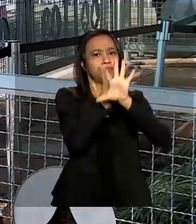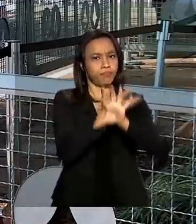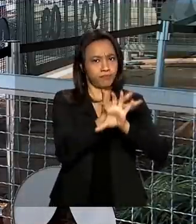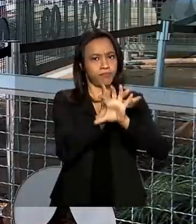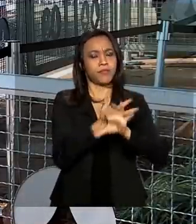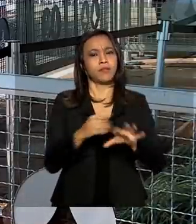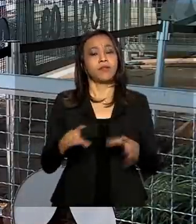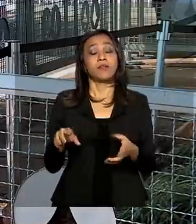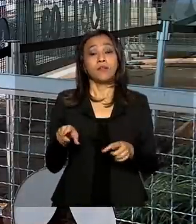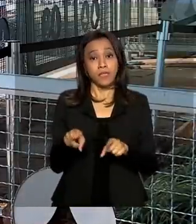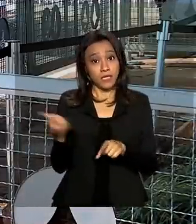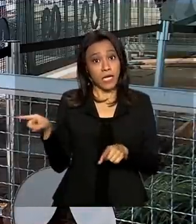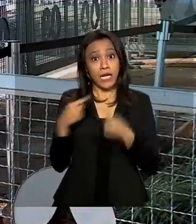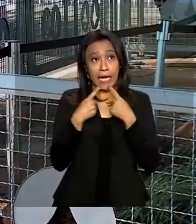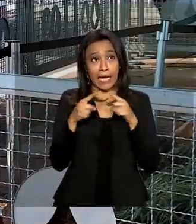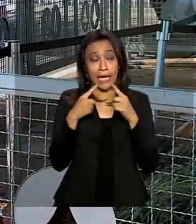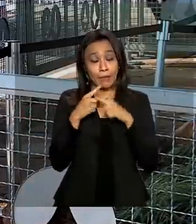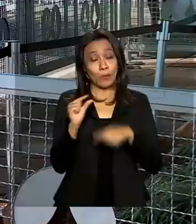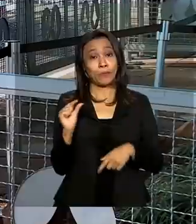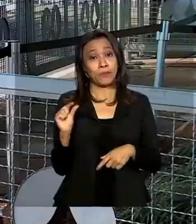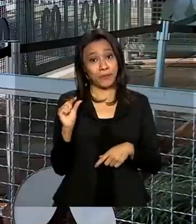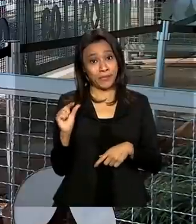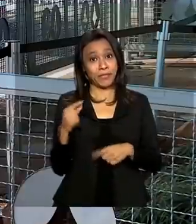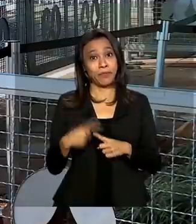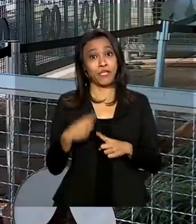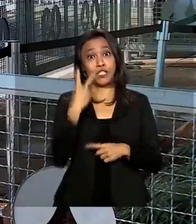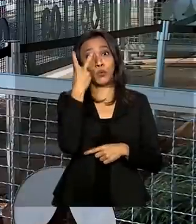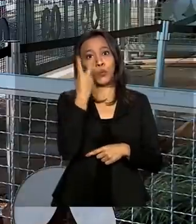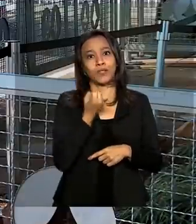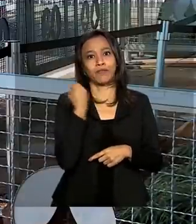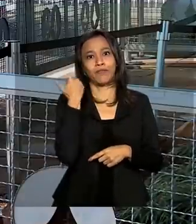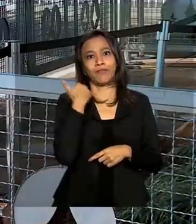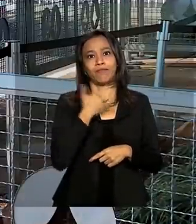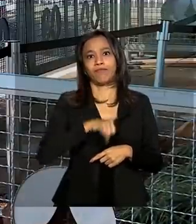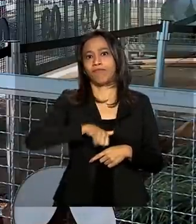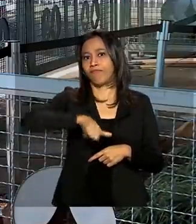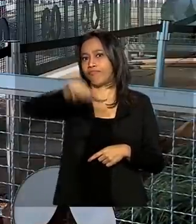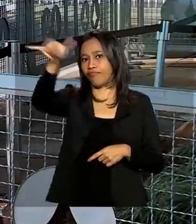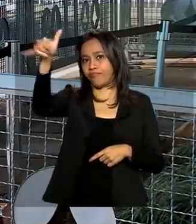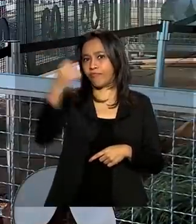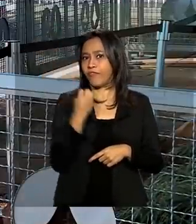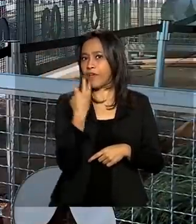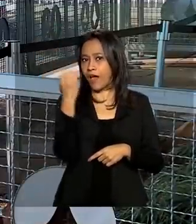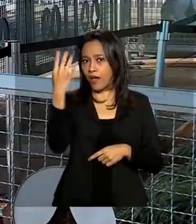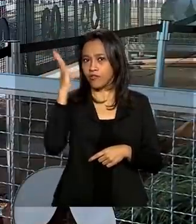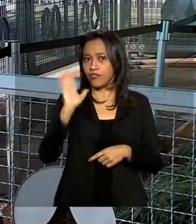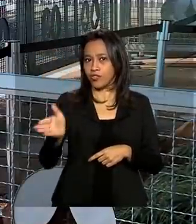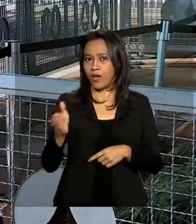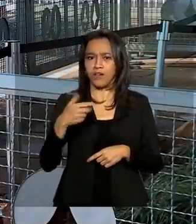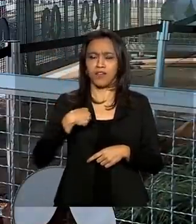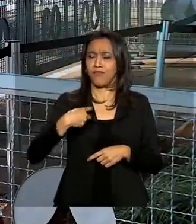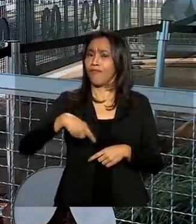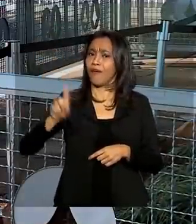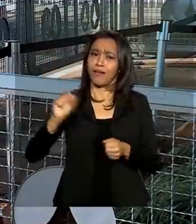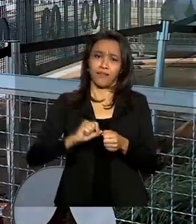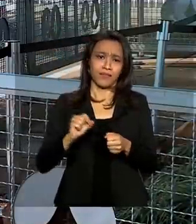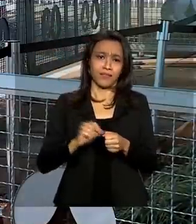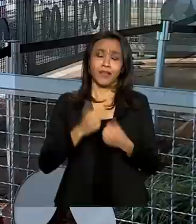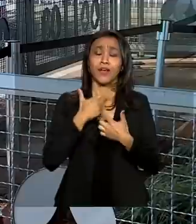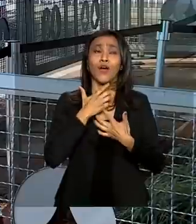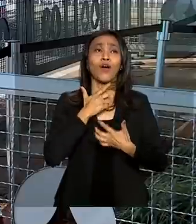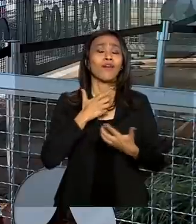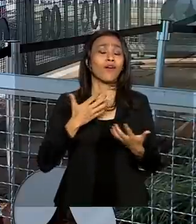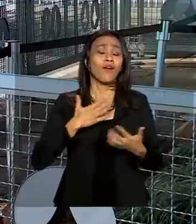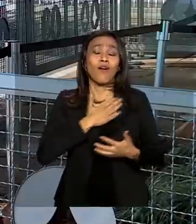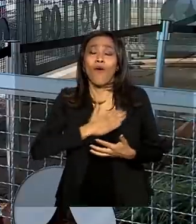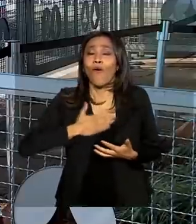inclusive até reclamou um pouquinho porque ele tinha uma duas viagens aí marcadas e não vai poder fazer disse que gosta muito de trabalhar